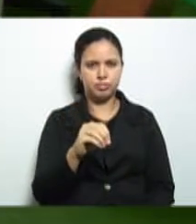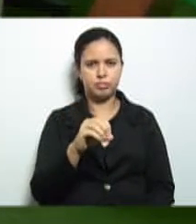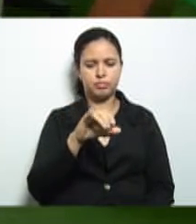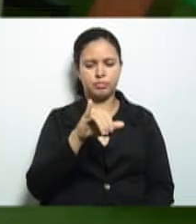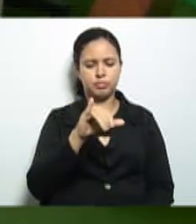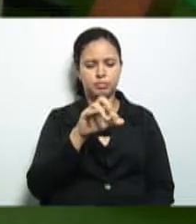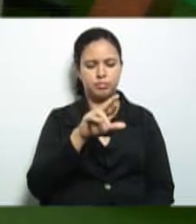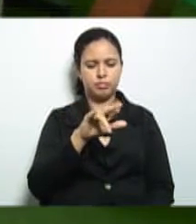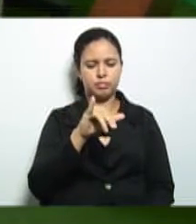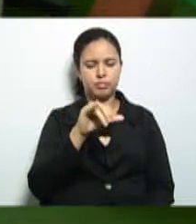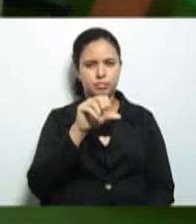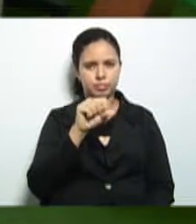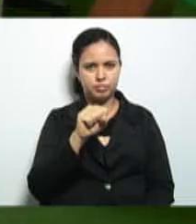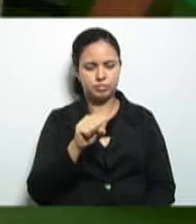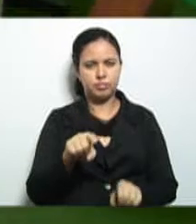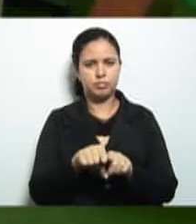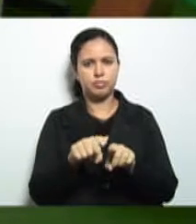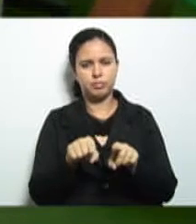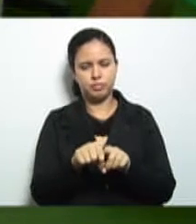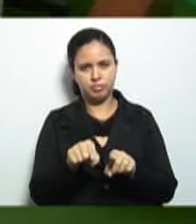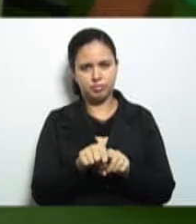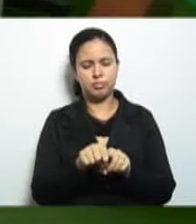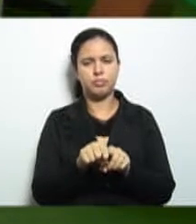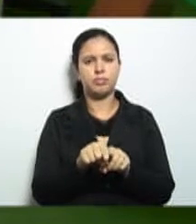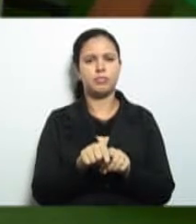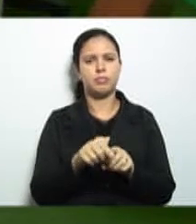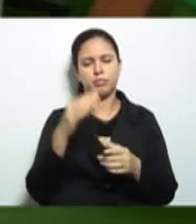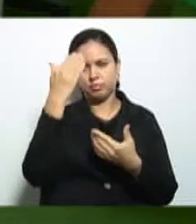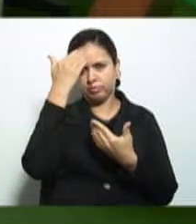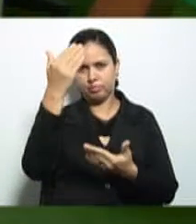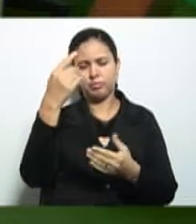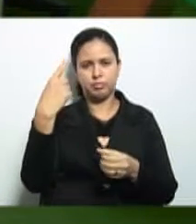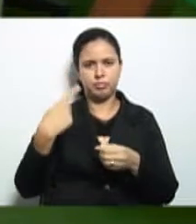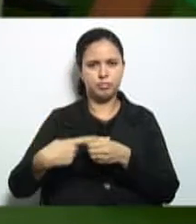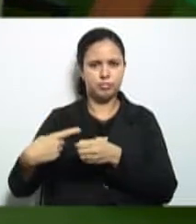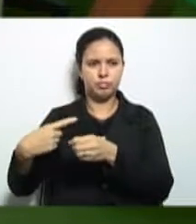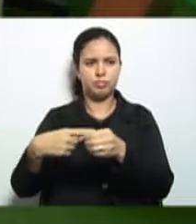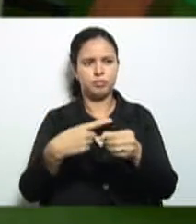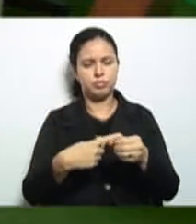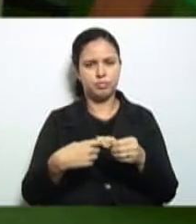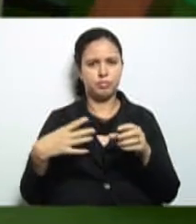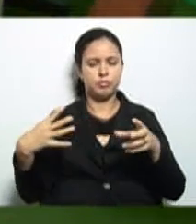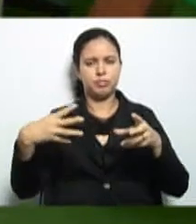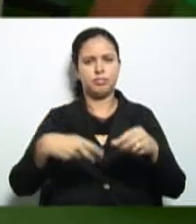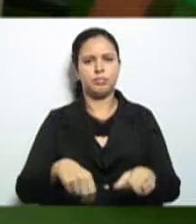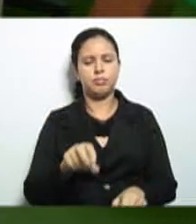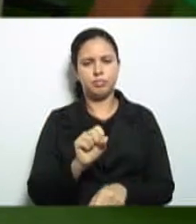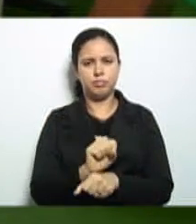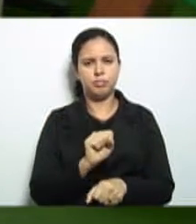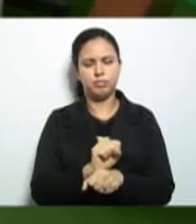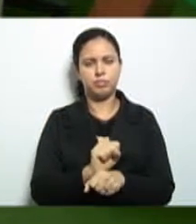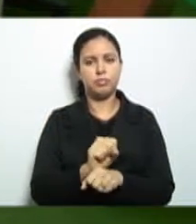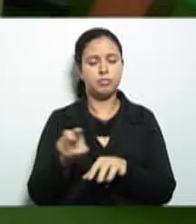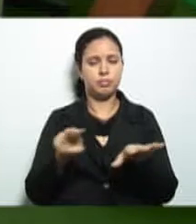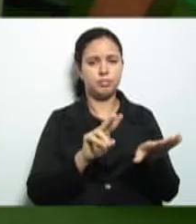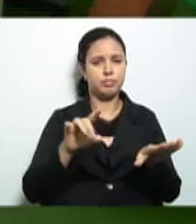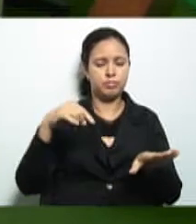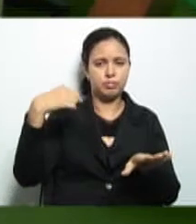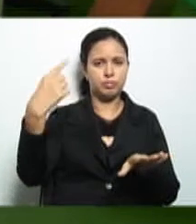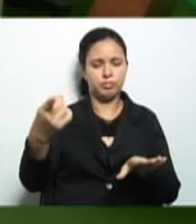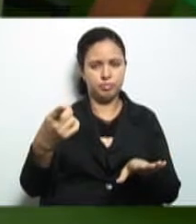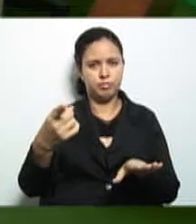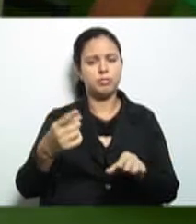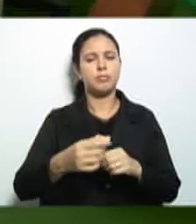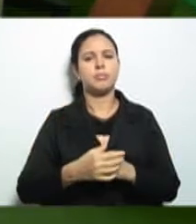da Serra e Marechal Rondon. Muito obrigado pela participação de vocês, esperamos contar na próxima aula, já